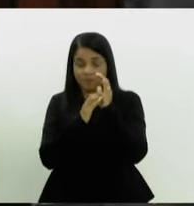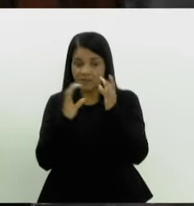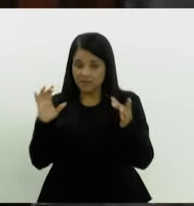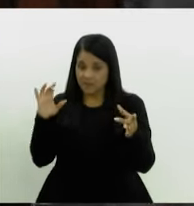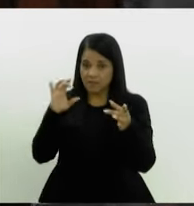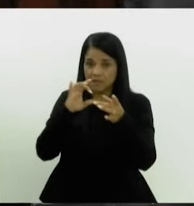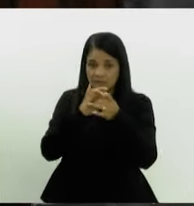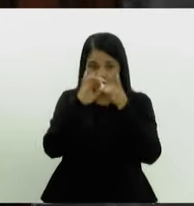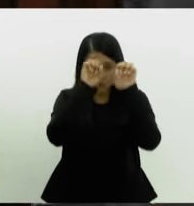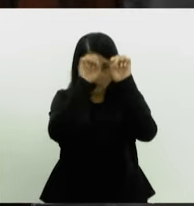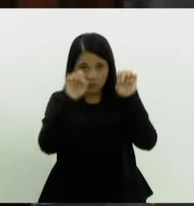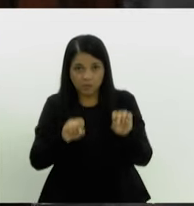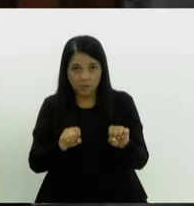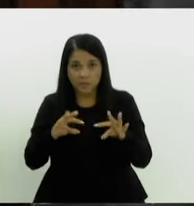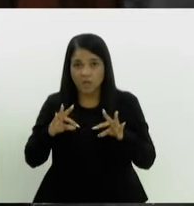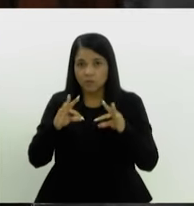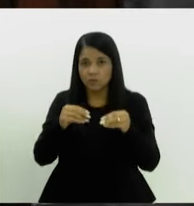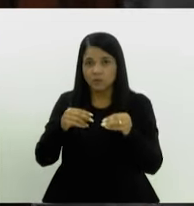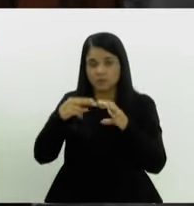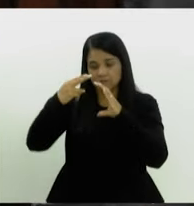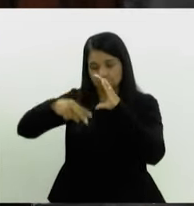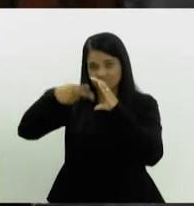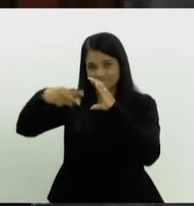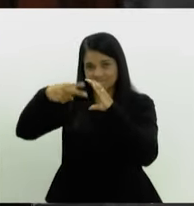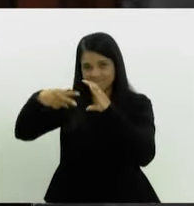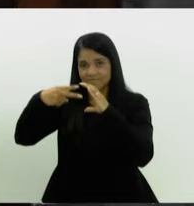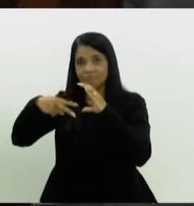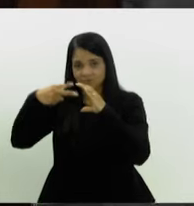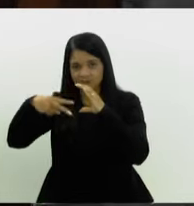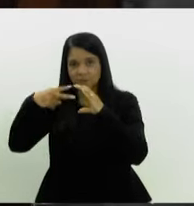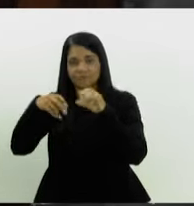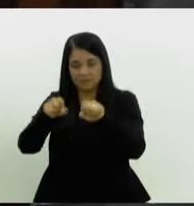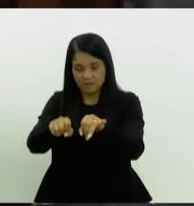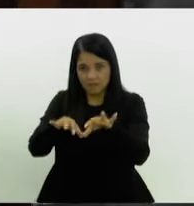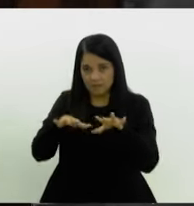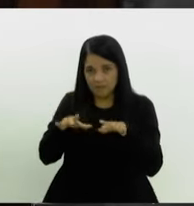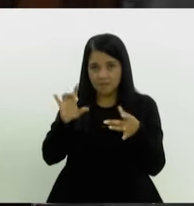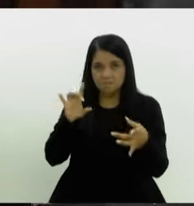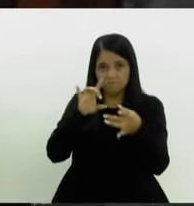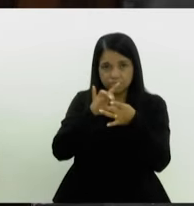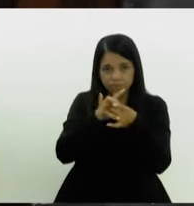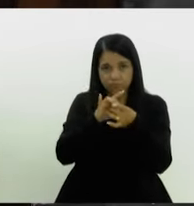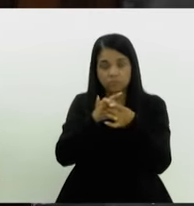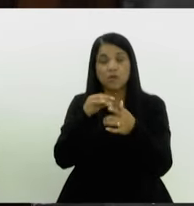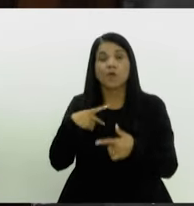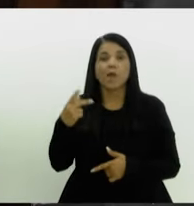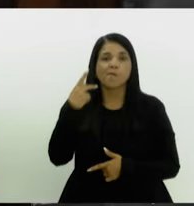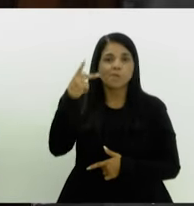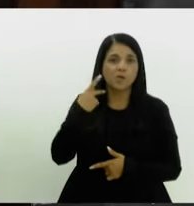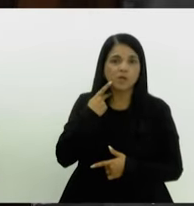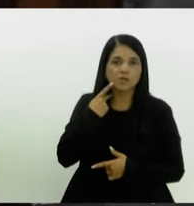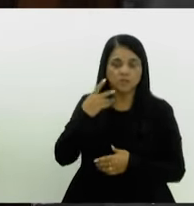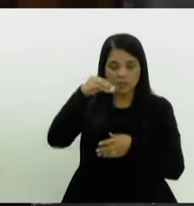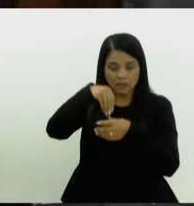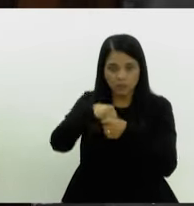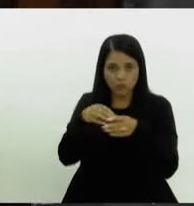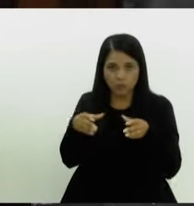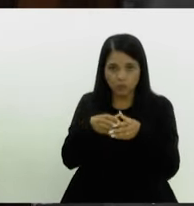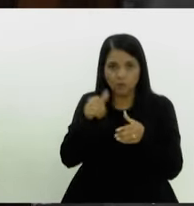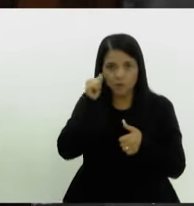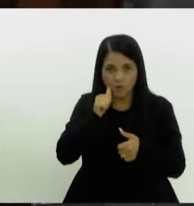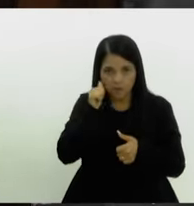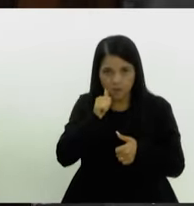a todas as câmaras de vereadores e todas as assembleias desde que temha a Procuradoria da mulher porque não é A